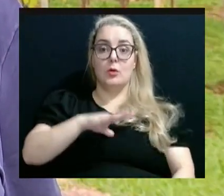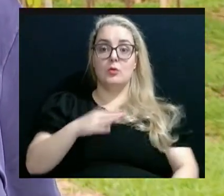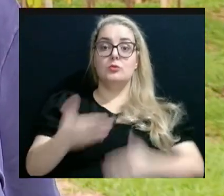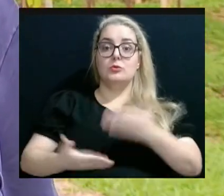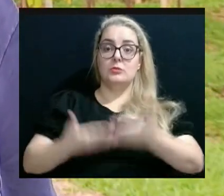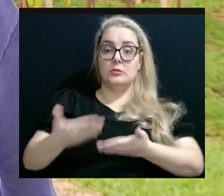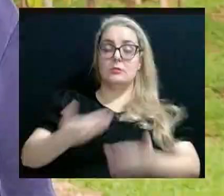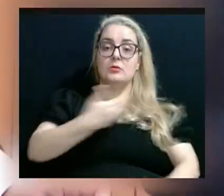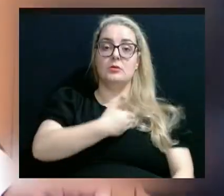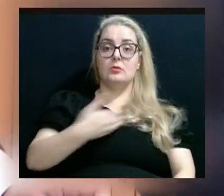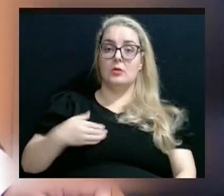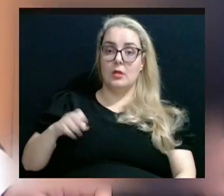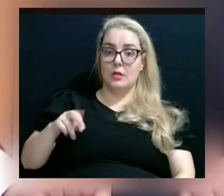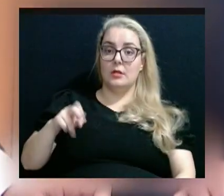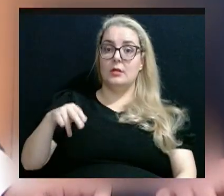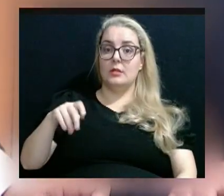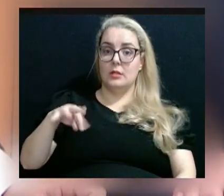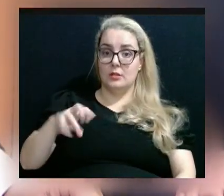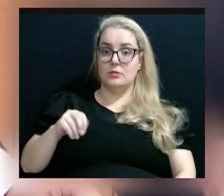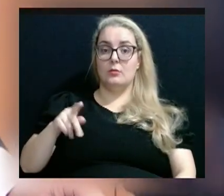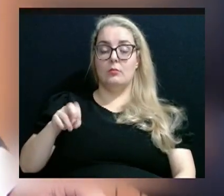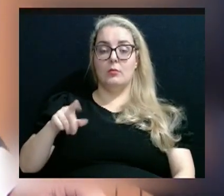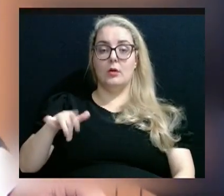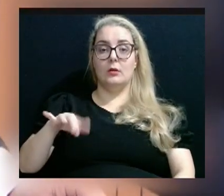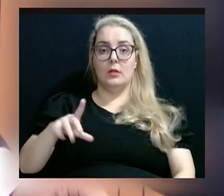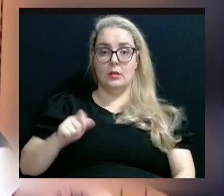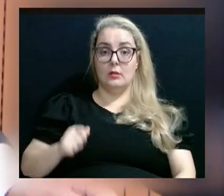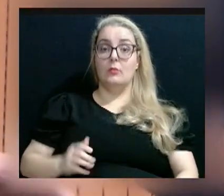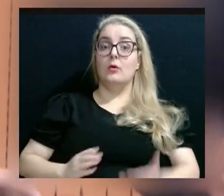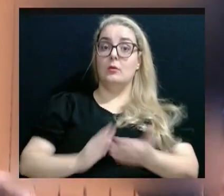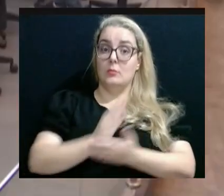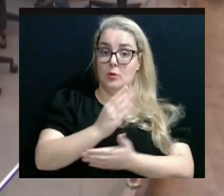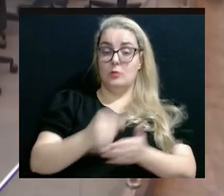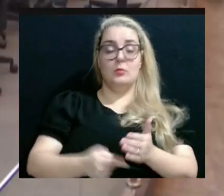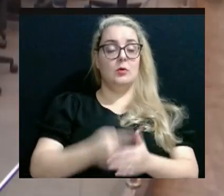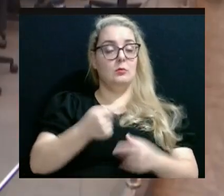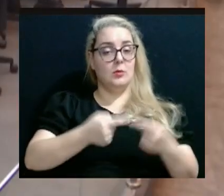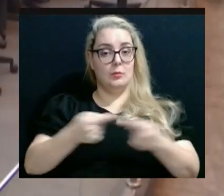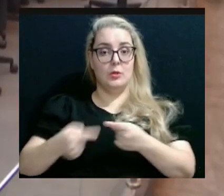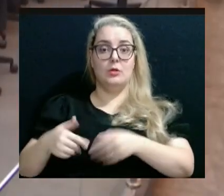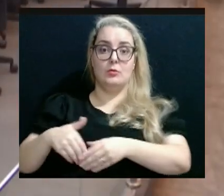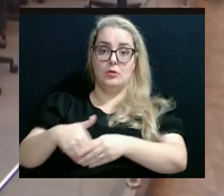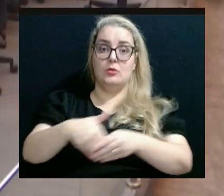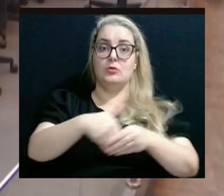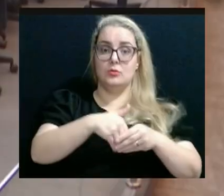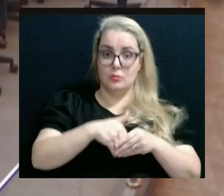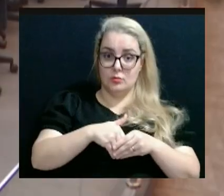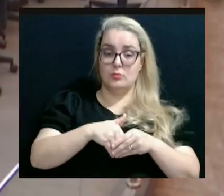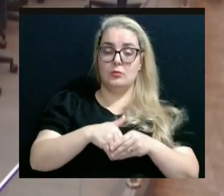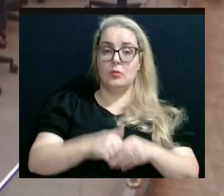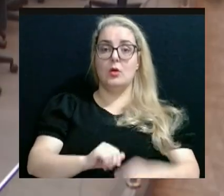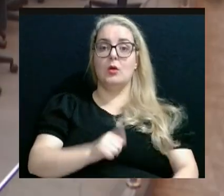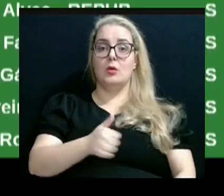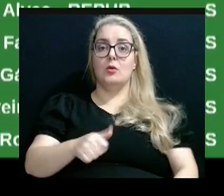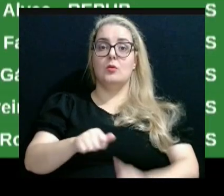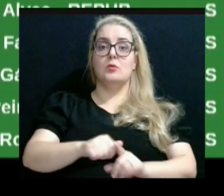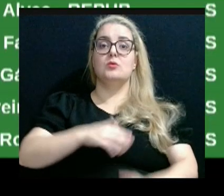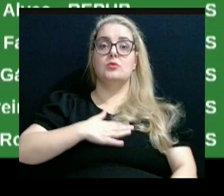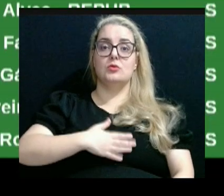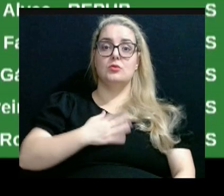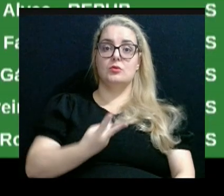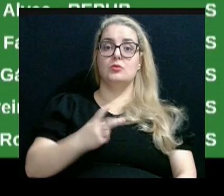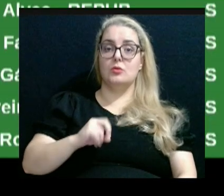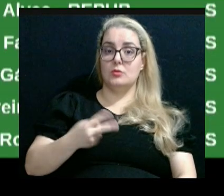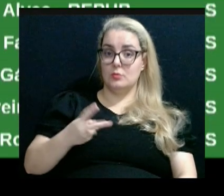Públicos, Ernesto Paulela. O projeto foi aprovado em primeira discussão e votação em 11 de agosto de 2025